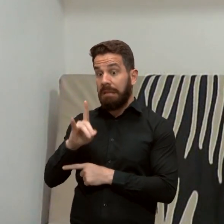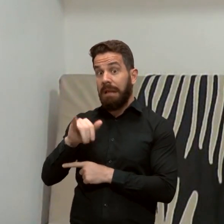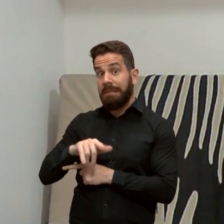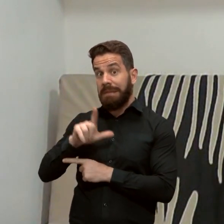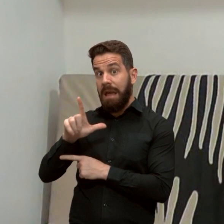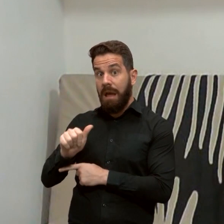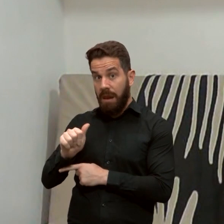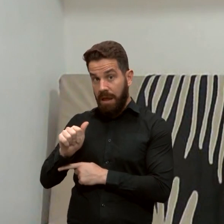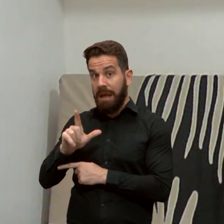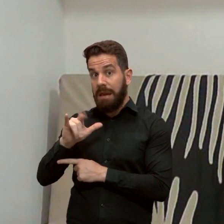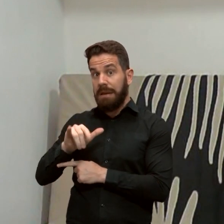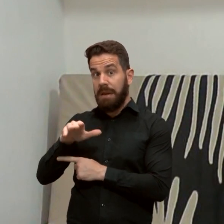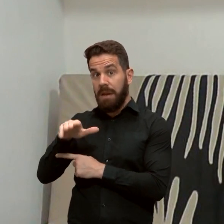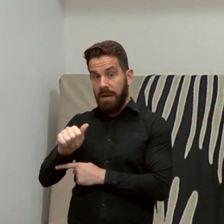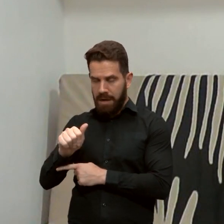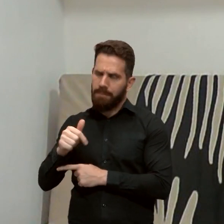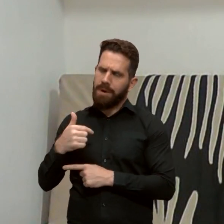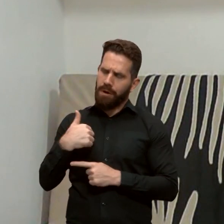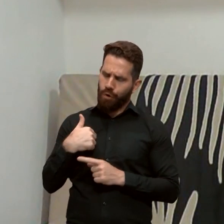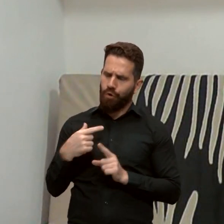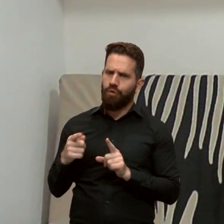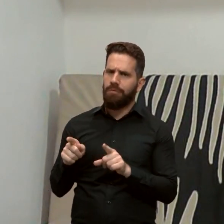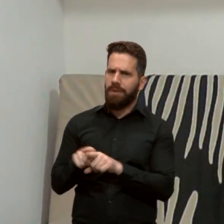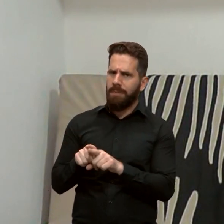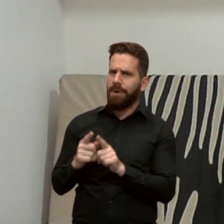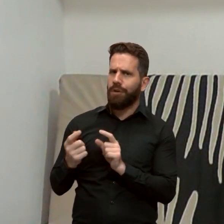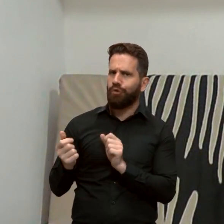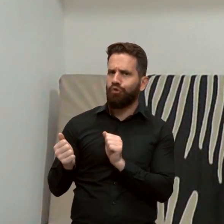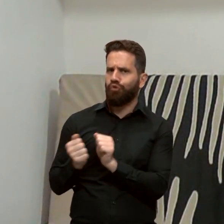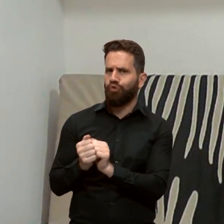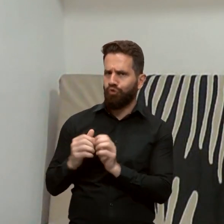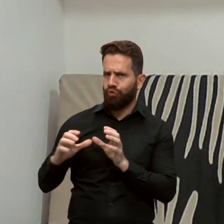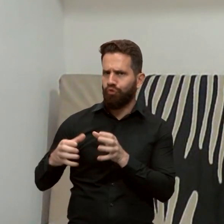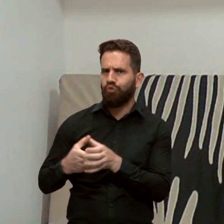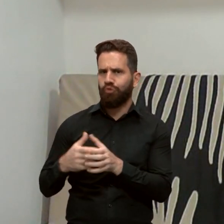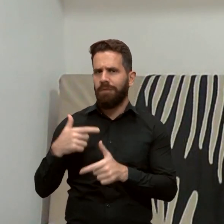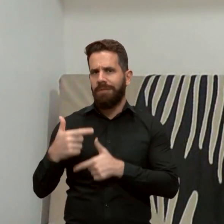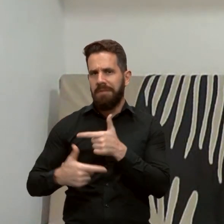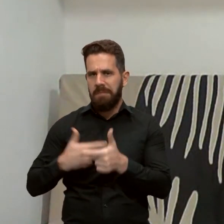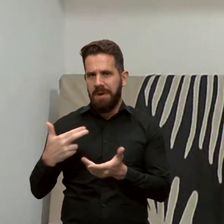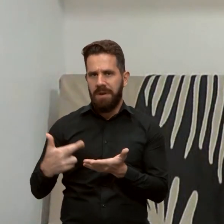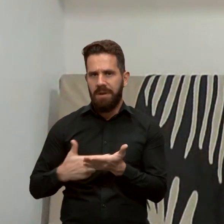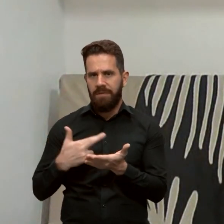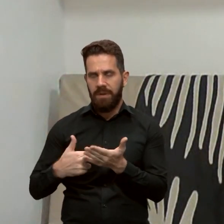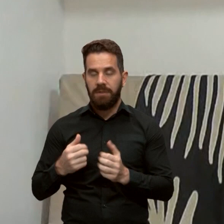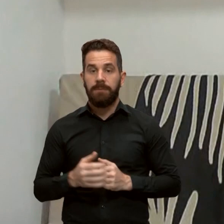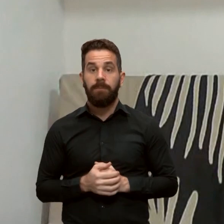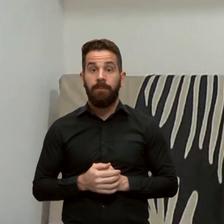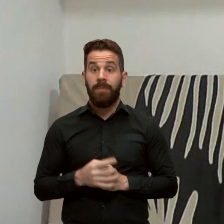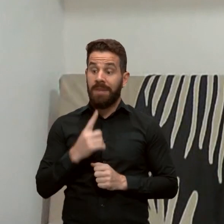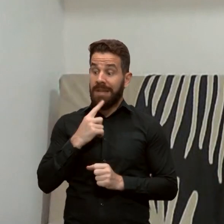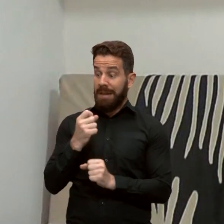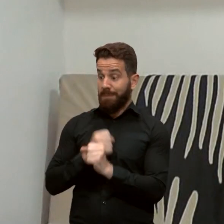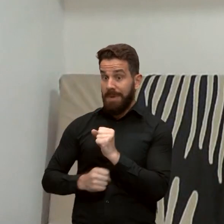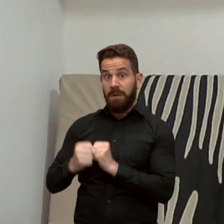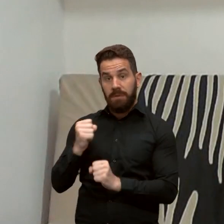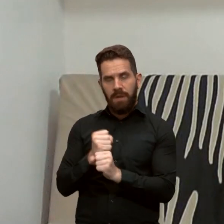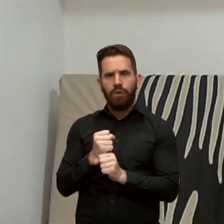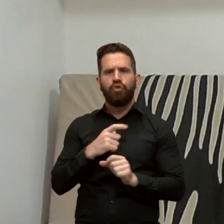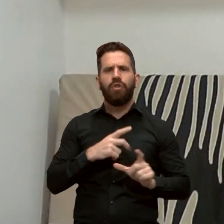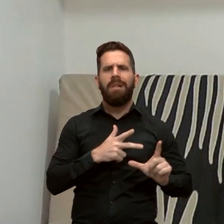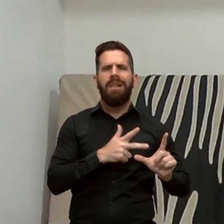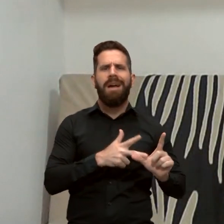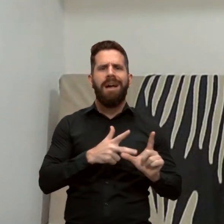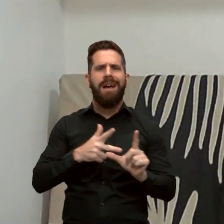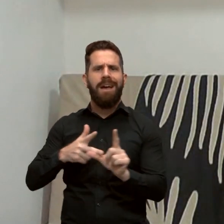gente trabalha lá na revista já tem algum tempo. Ano passado a gente inaugurou um programa de lives, né,